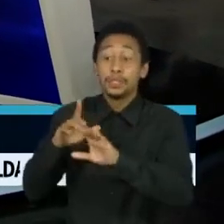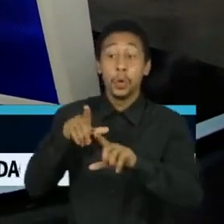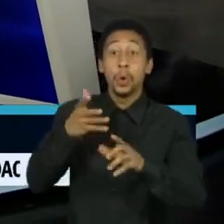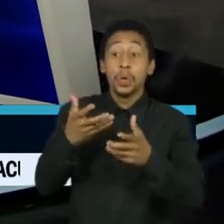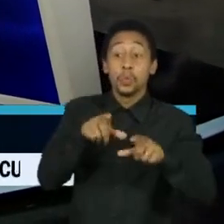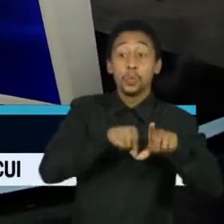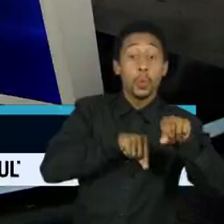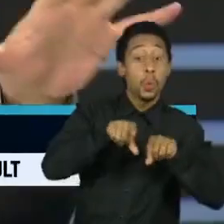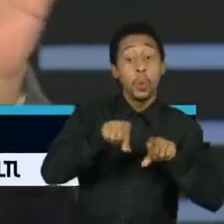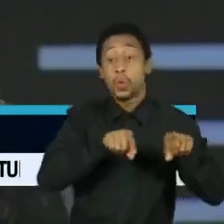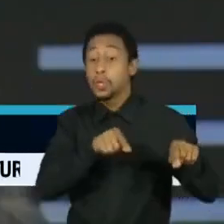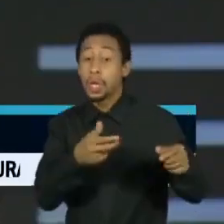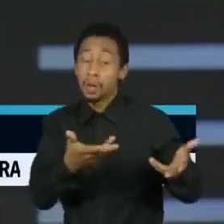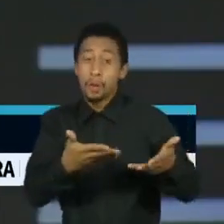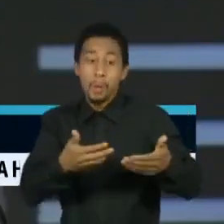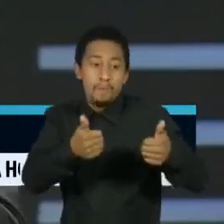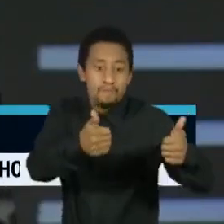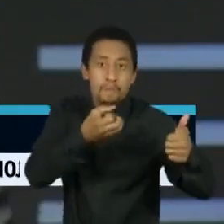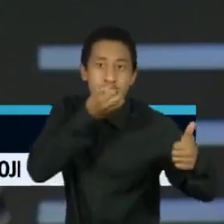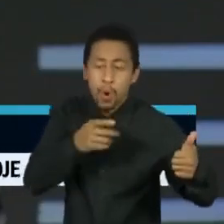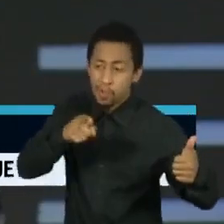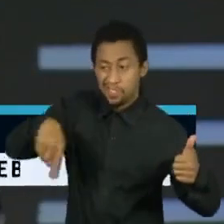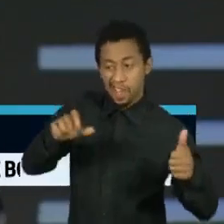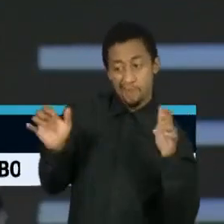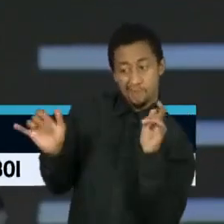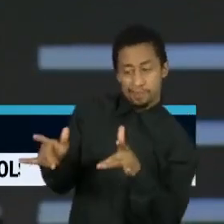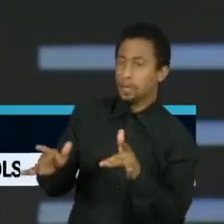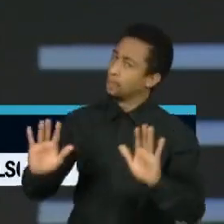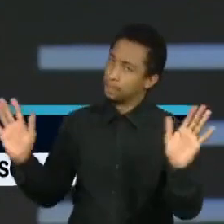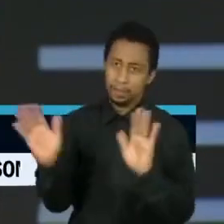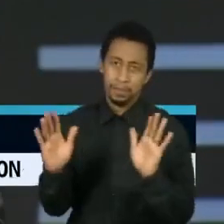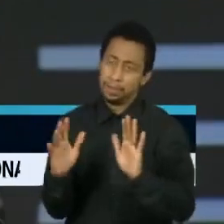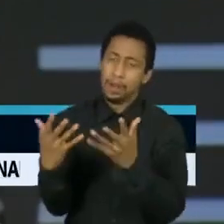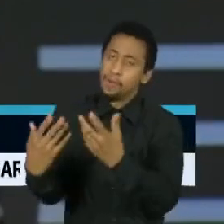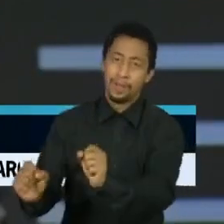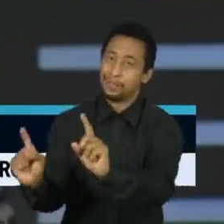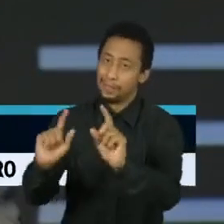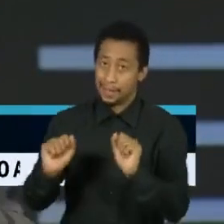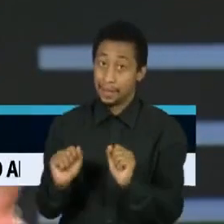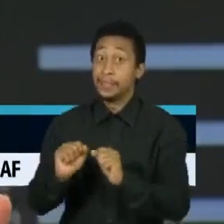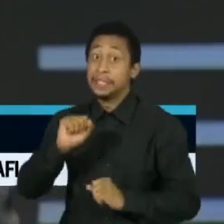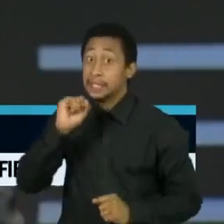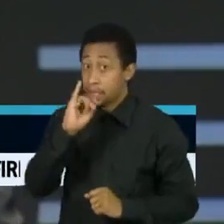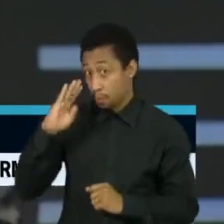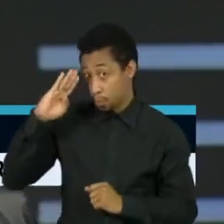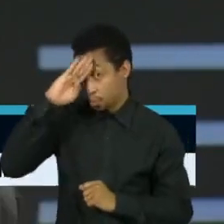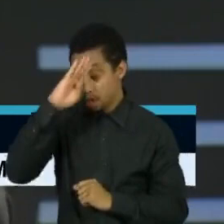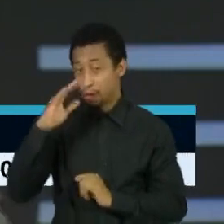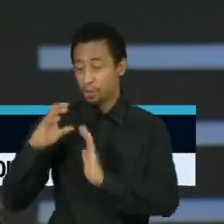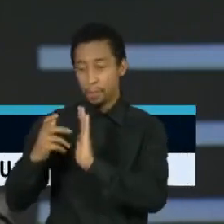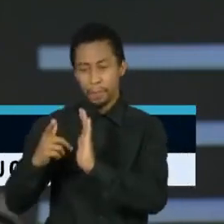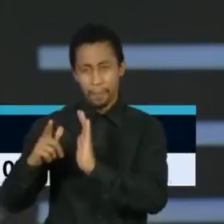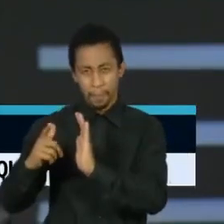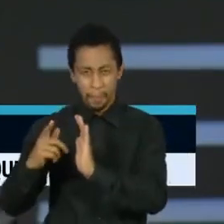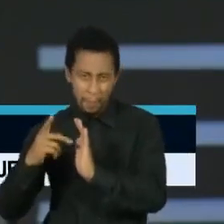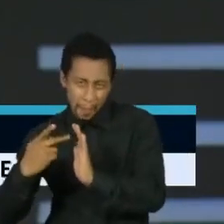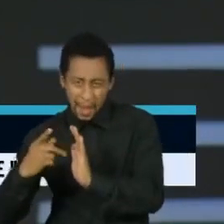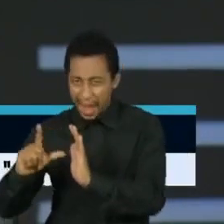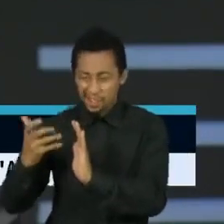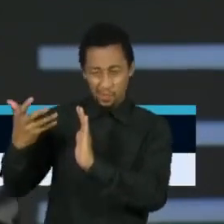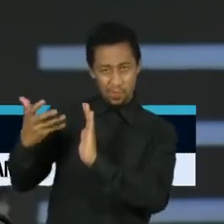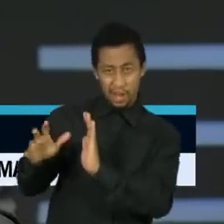é de melhor, o filé, e vocês ficam com o resto. Não vai funcionar. Agora, se o Bolsonaro trocar o PL por um outro partido, como procurar o PP,